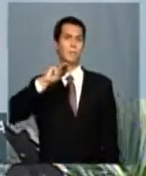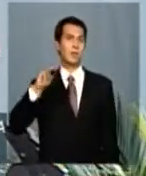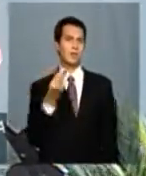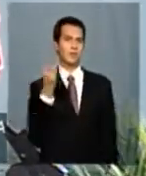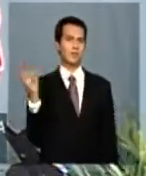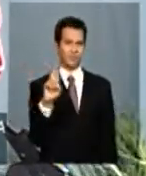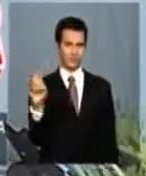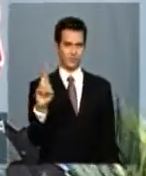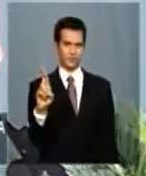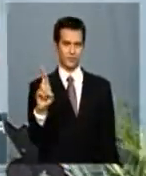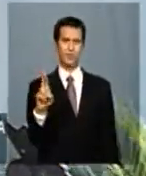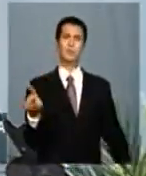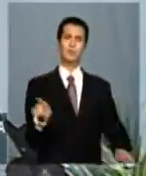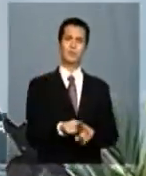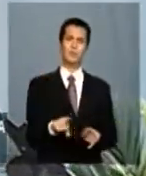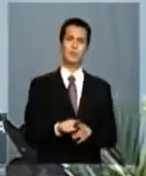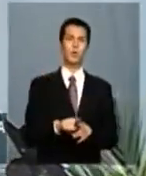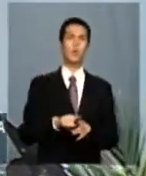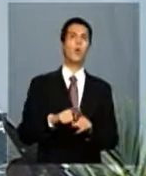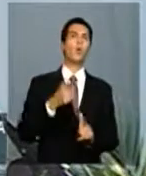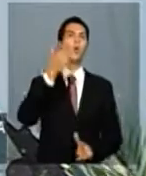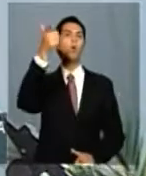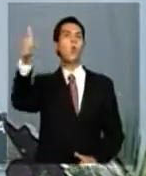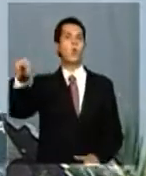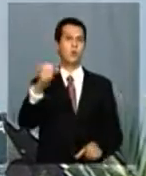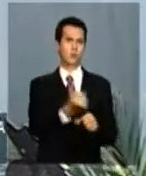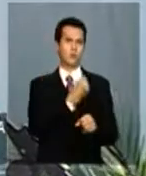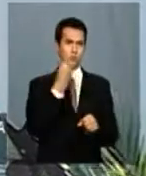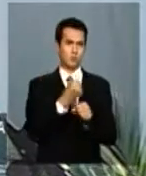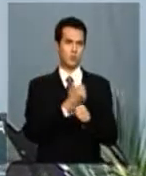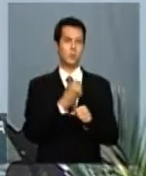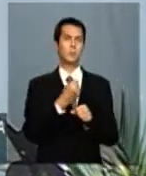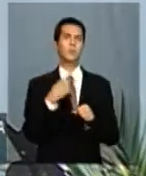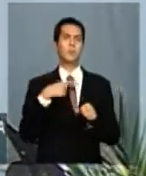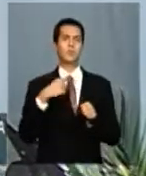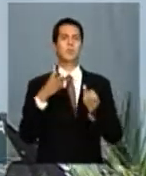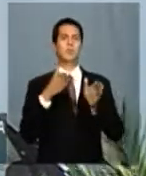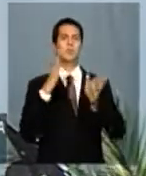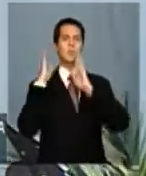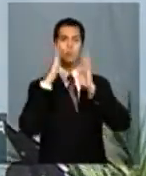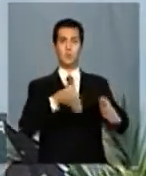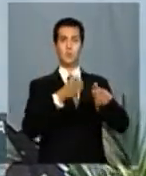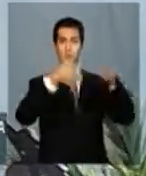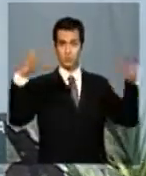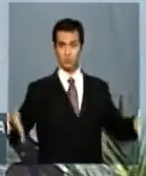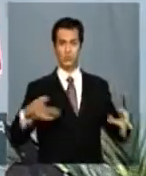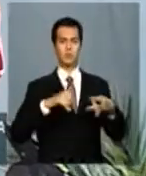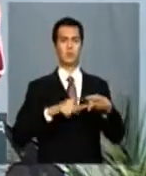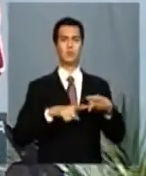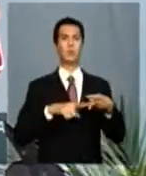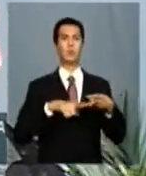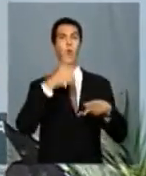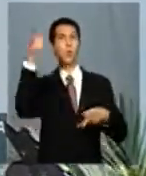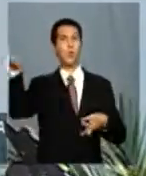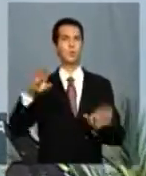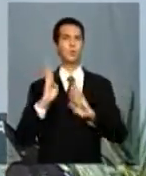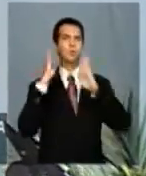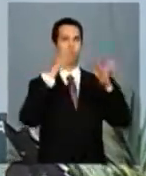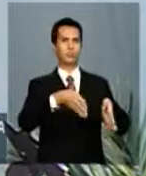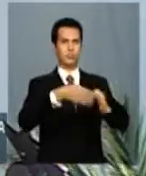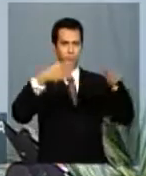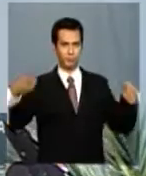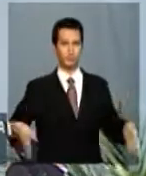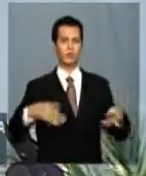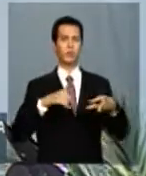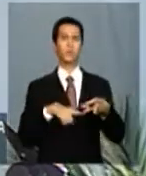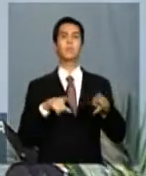as outras obras, como as duas duplicações, a da 470 a 280 e o